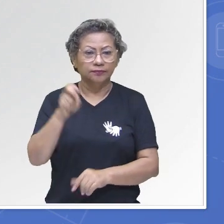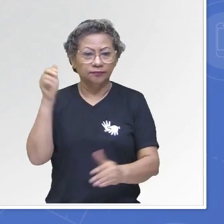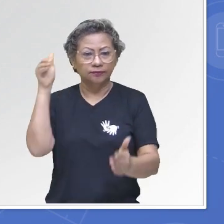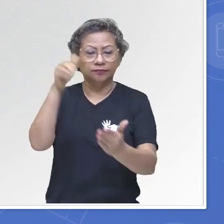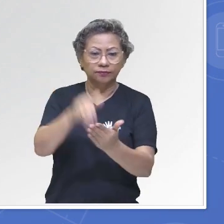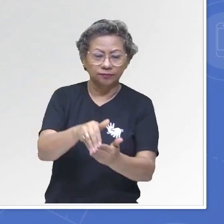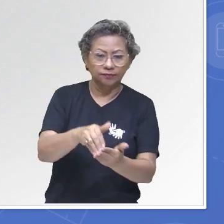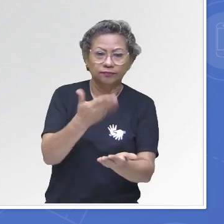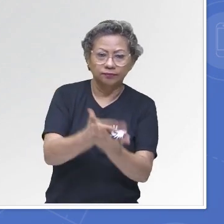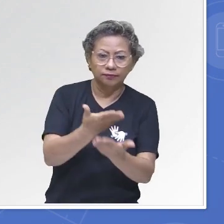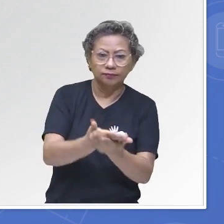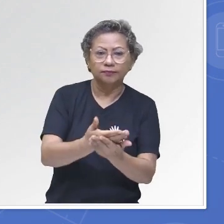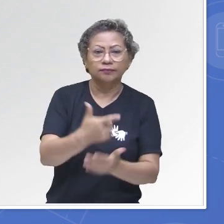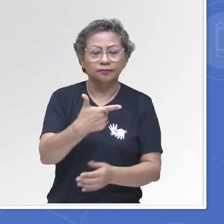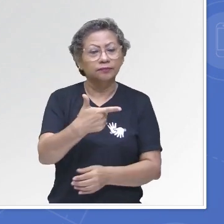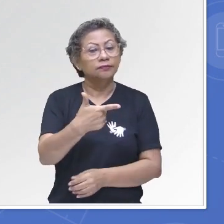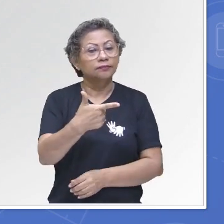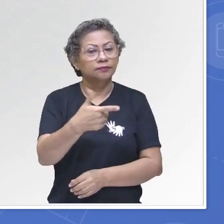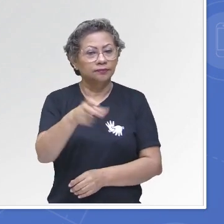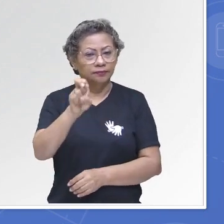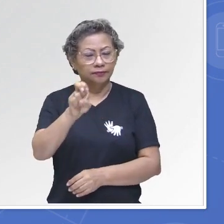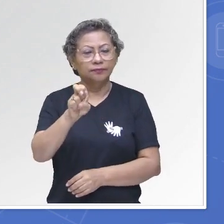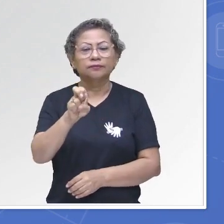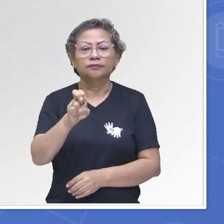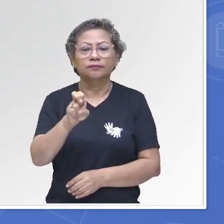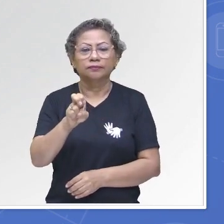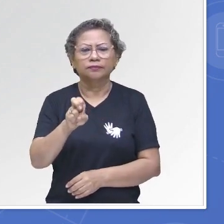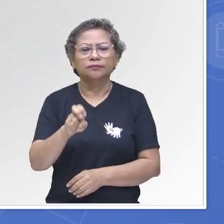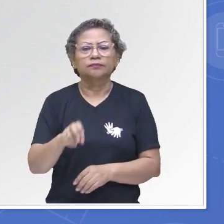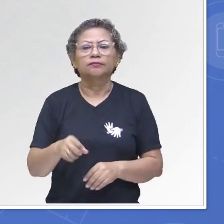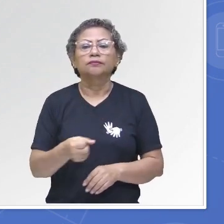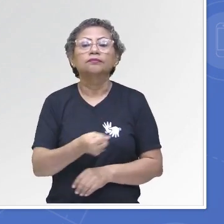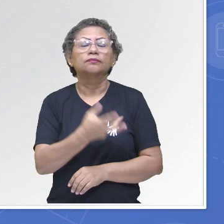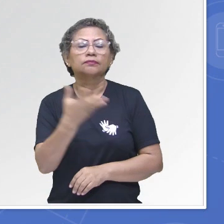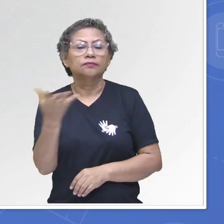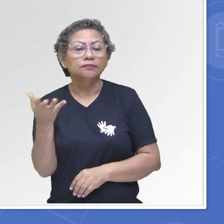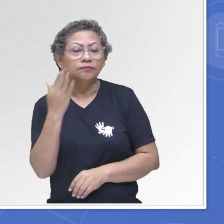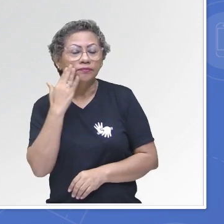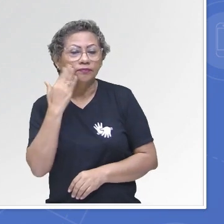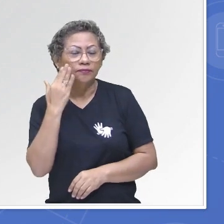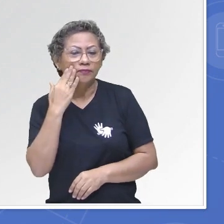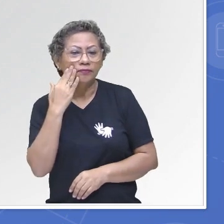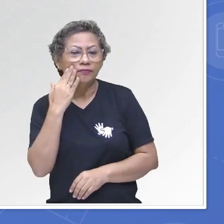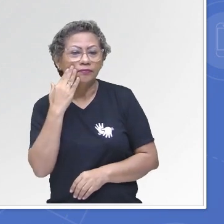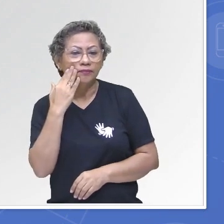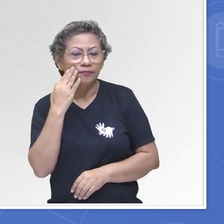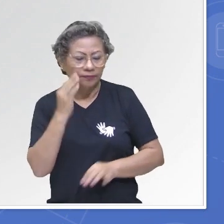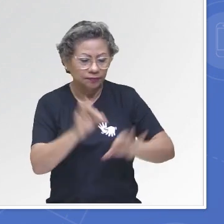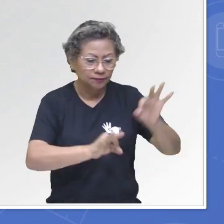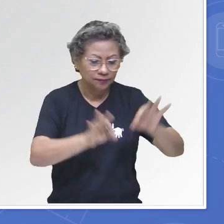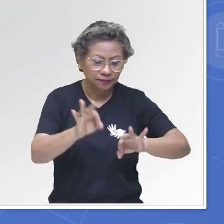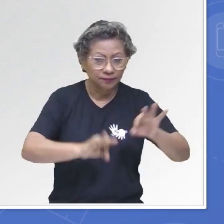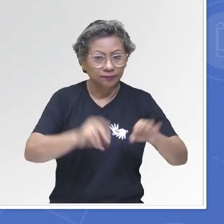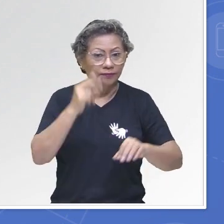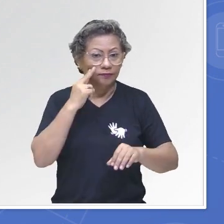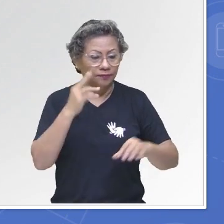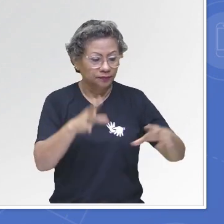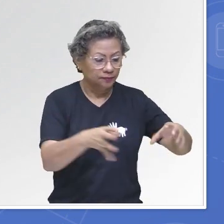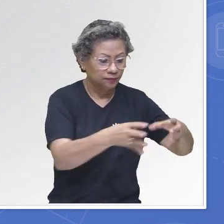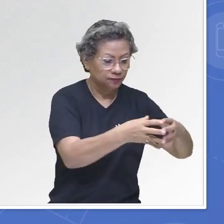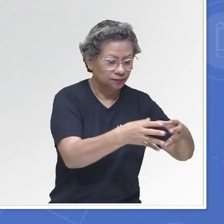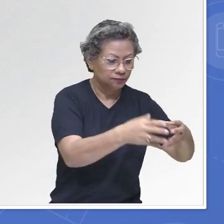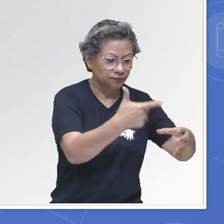ano. E aí a pergunta é qual tipo de amostragem foi utilizado. Repare que eles estão separados em grupo,